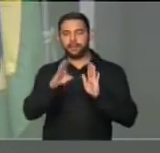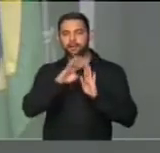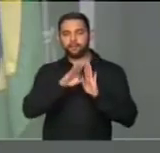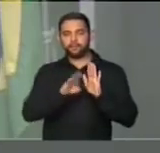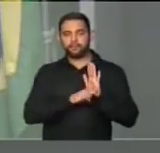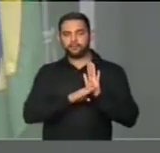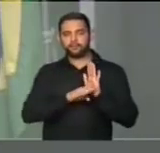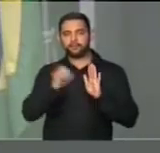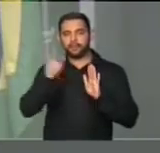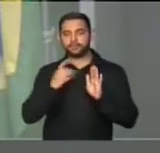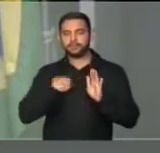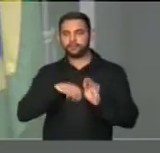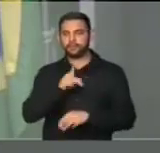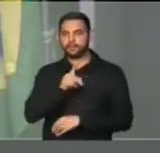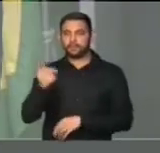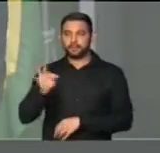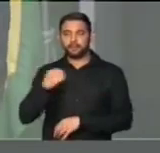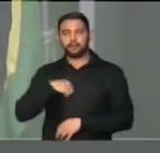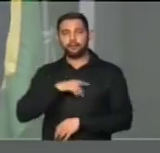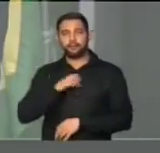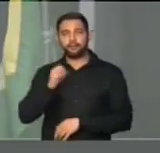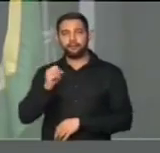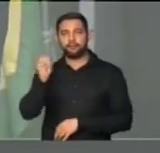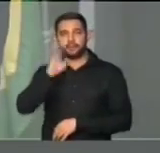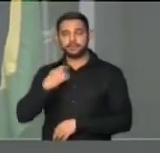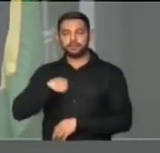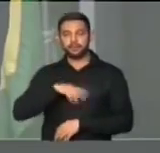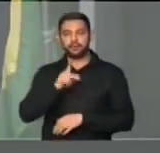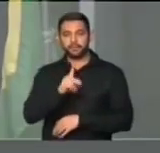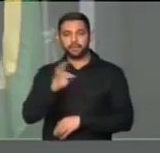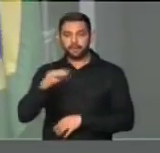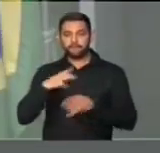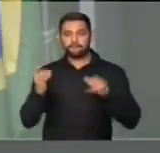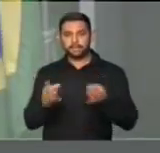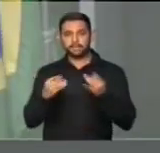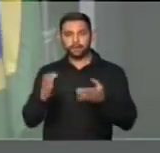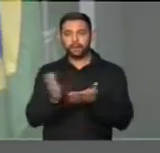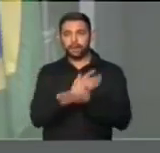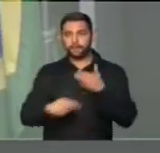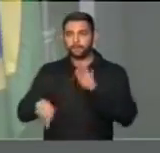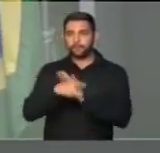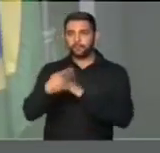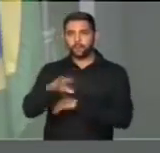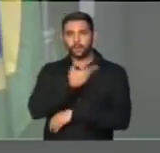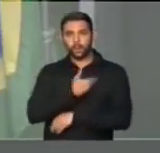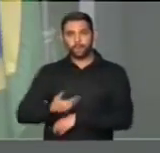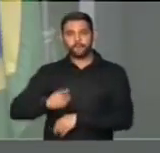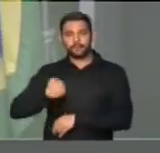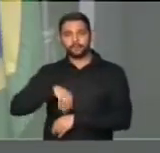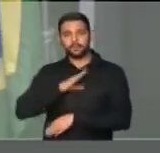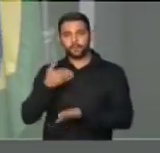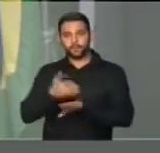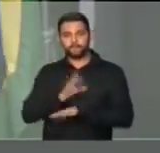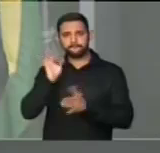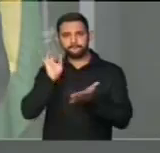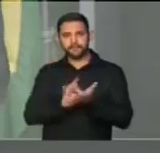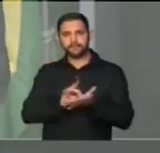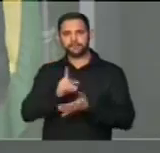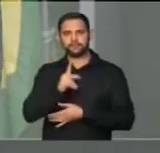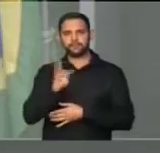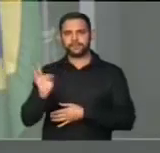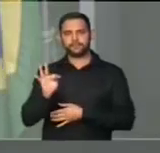PT. É o Brasil que o PT vendeu, que seria do outro governo, mas está aqui o governo real do